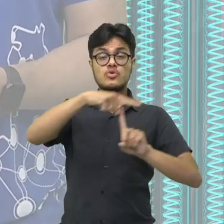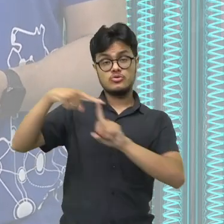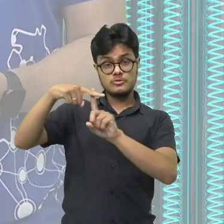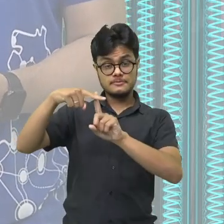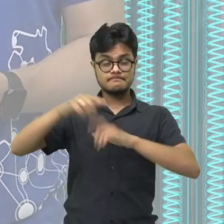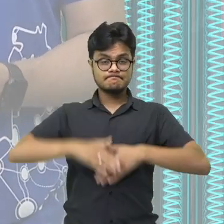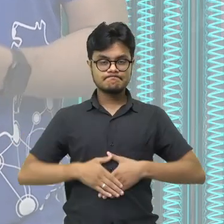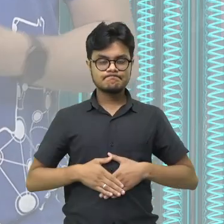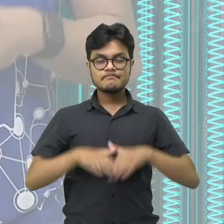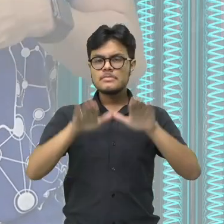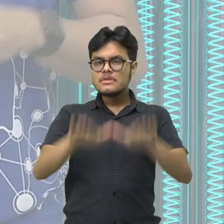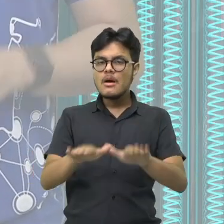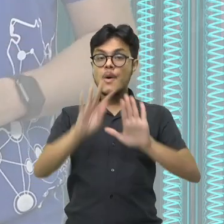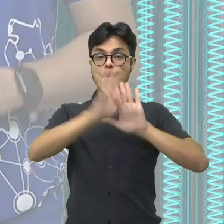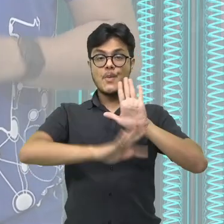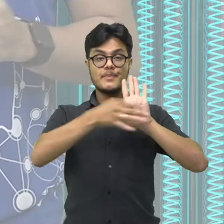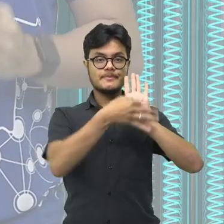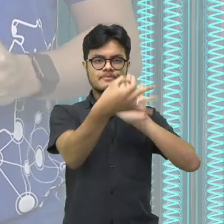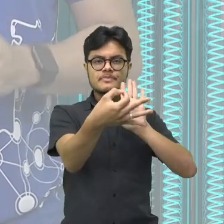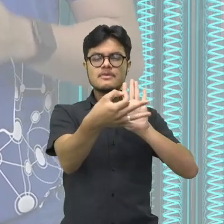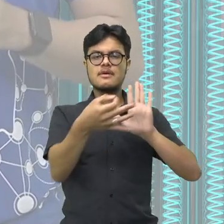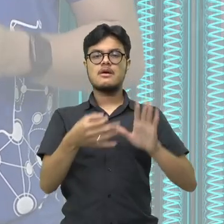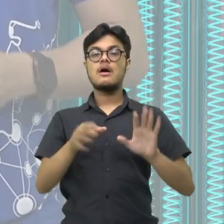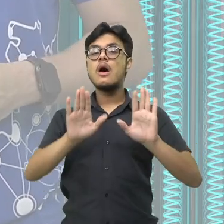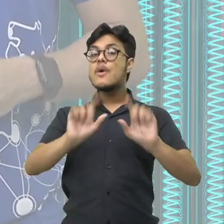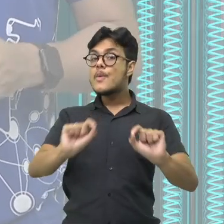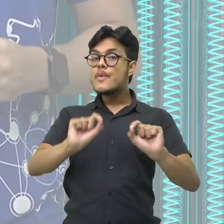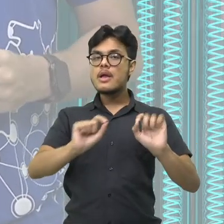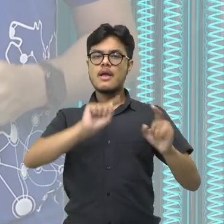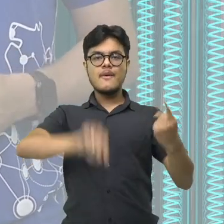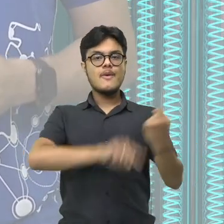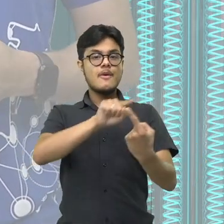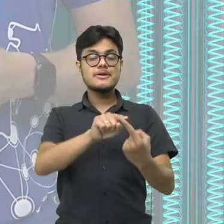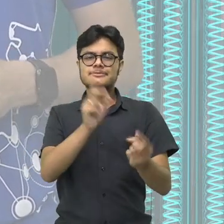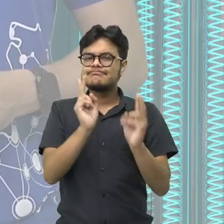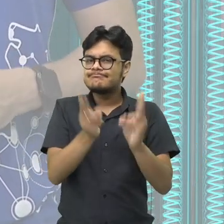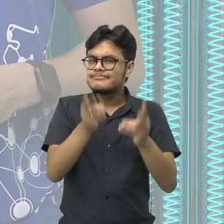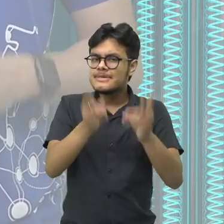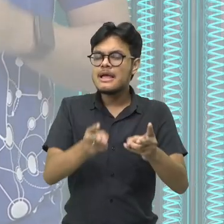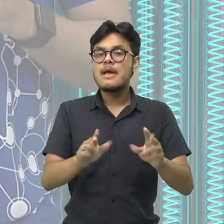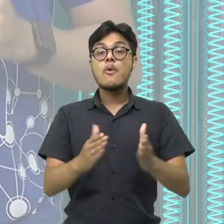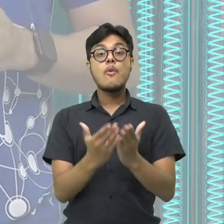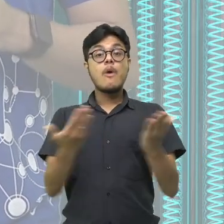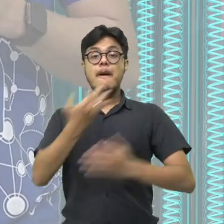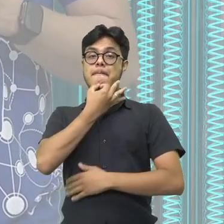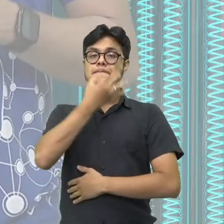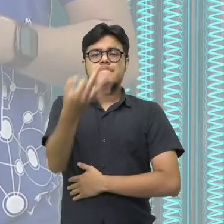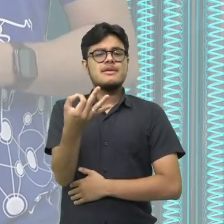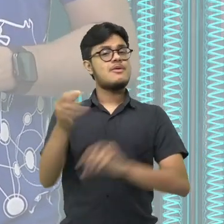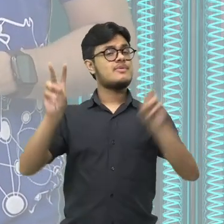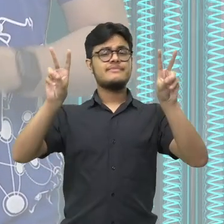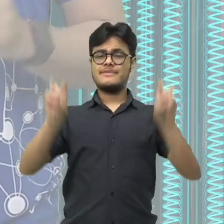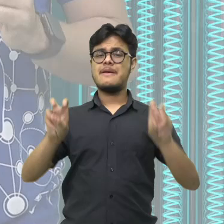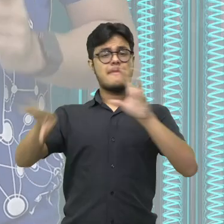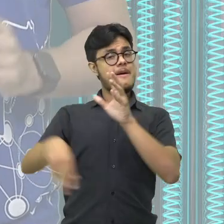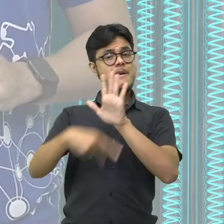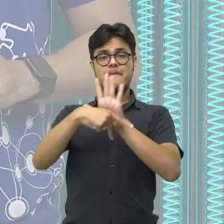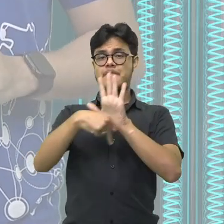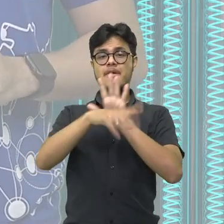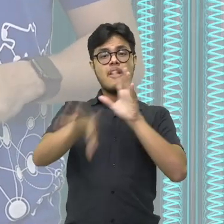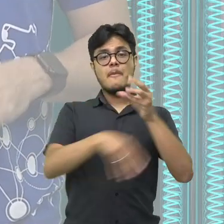texto argumentativo, ele busca transmitir um ponto de vista sobre um tema,